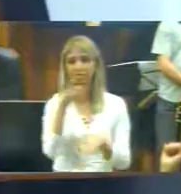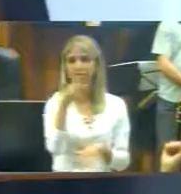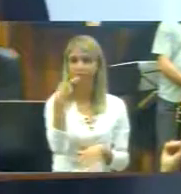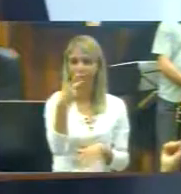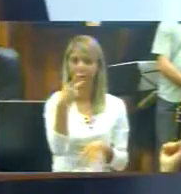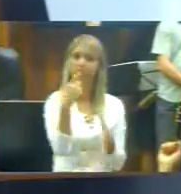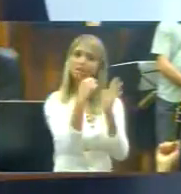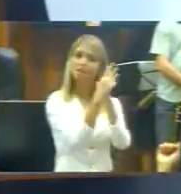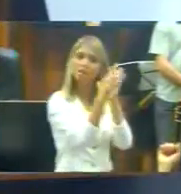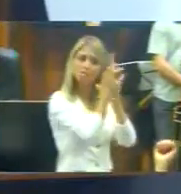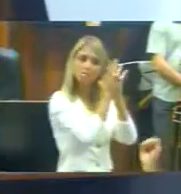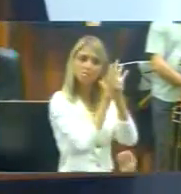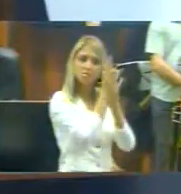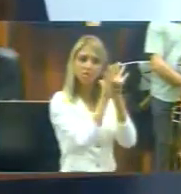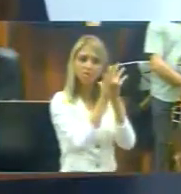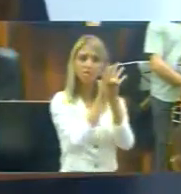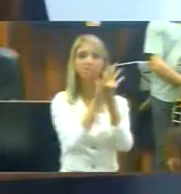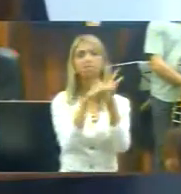um trecho